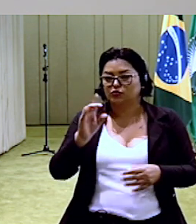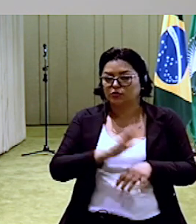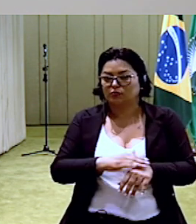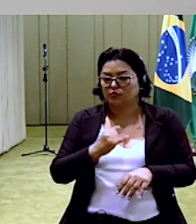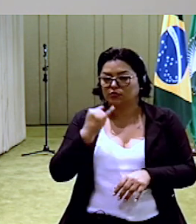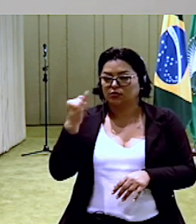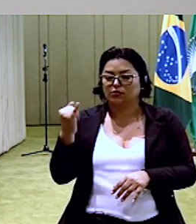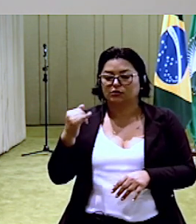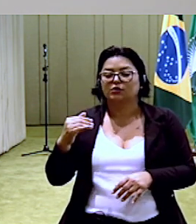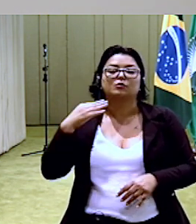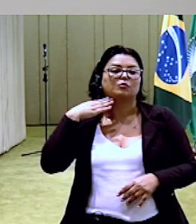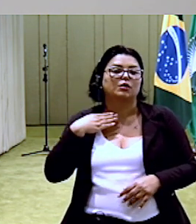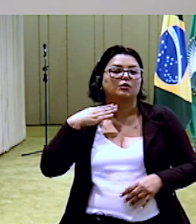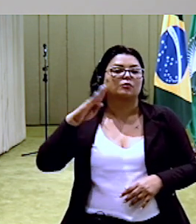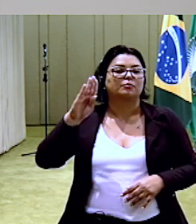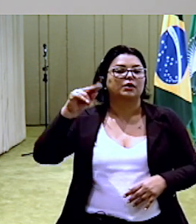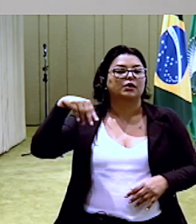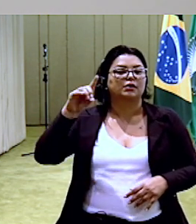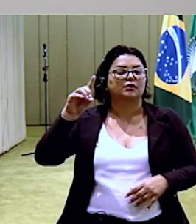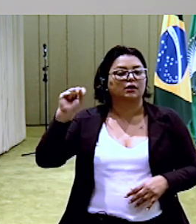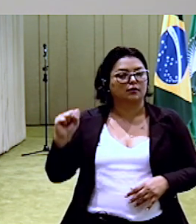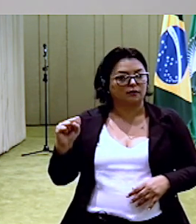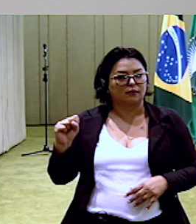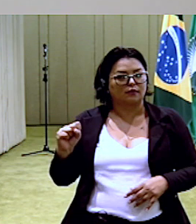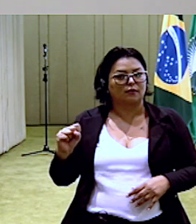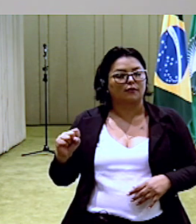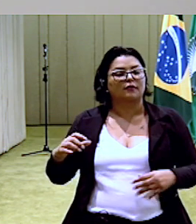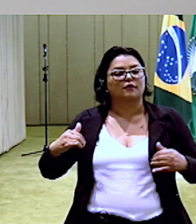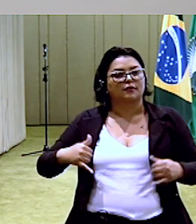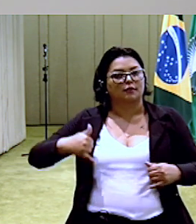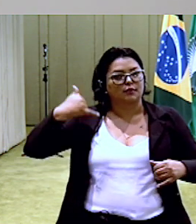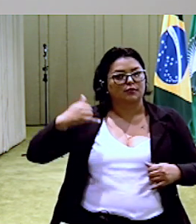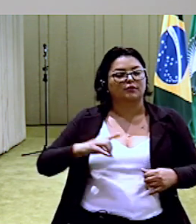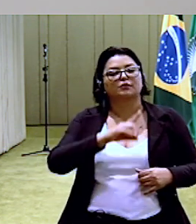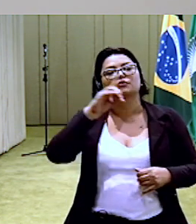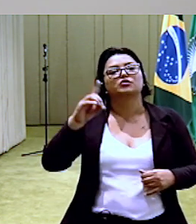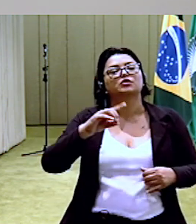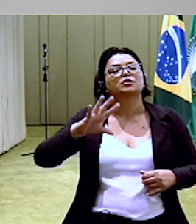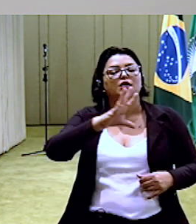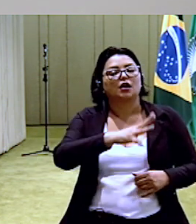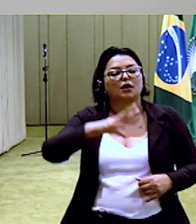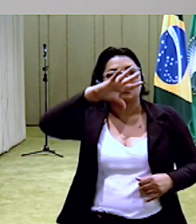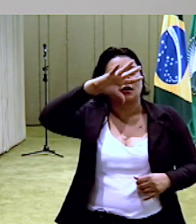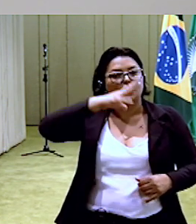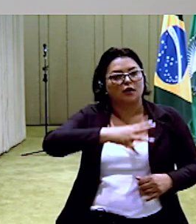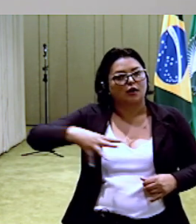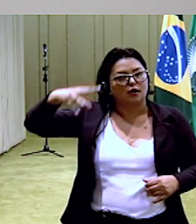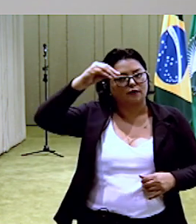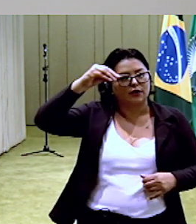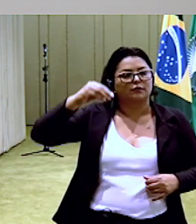importante para o BNDES. Ontem nós passamos a nossa celebração do Dia da África. Ontem nós